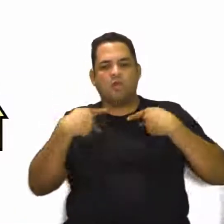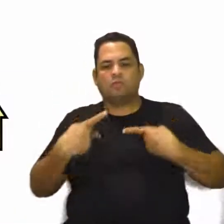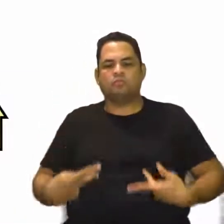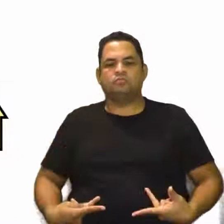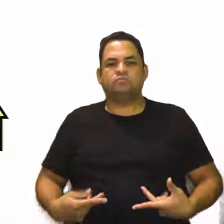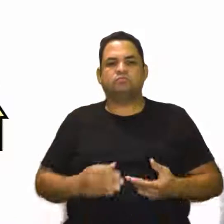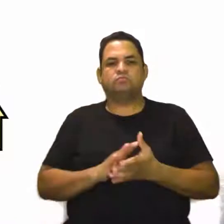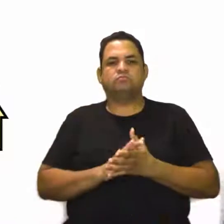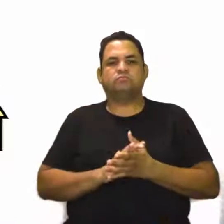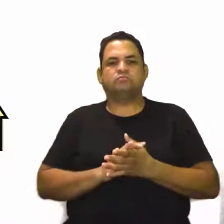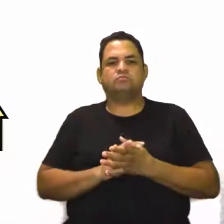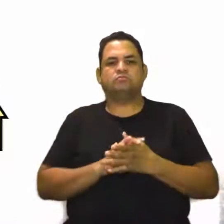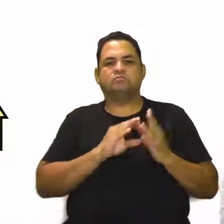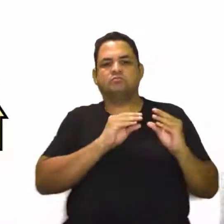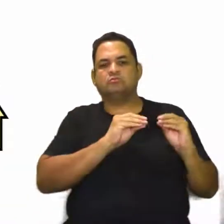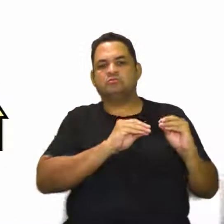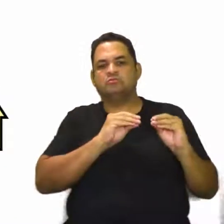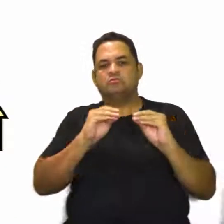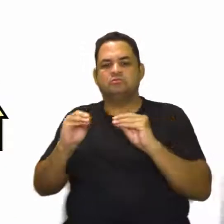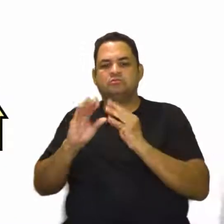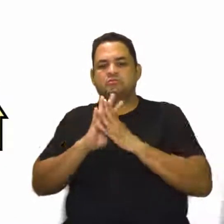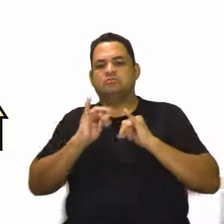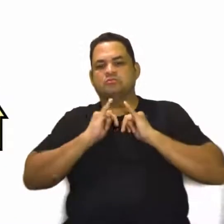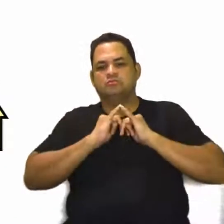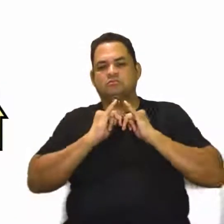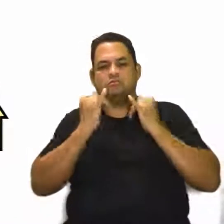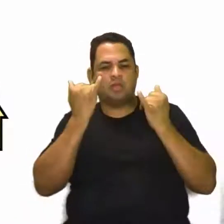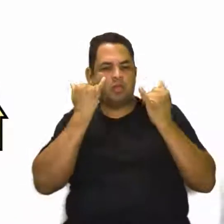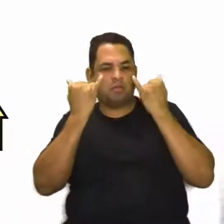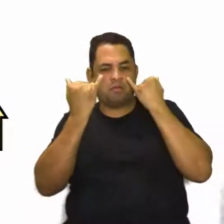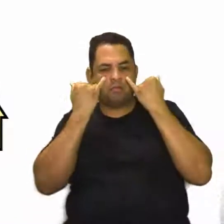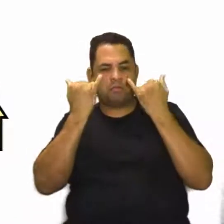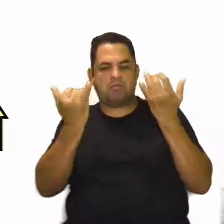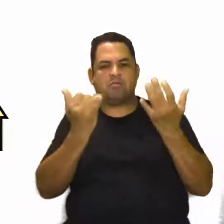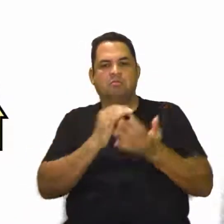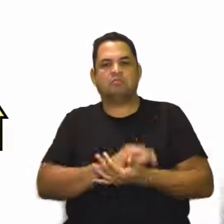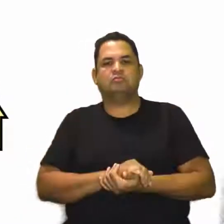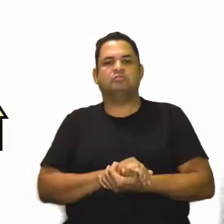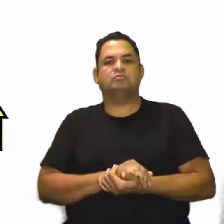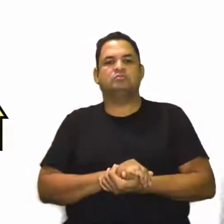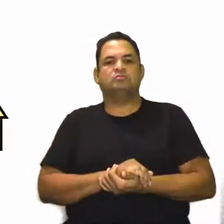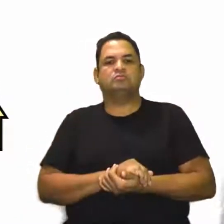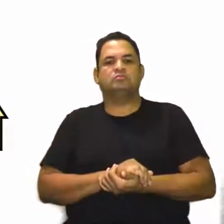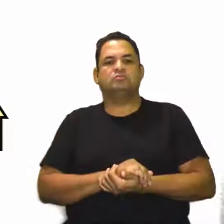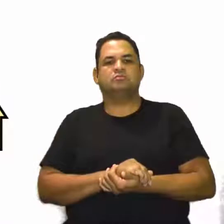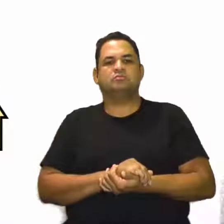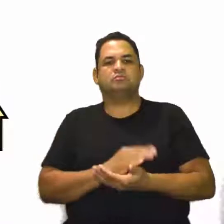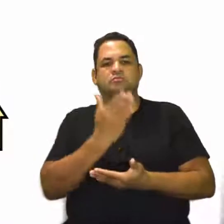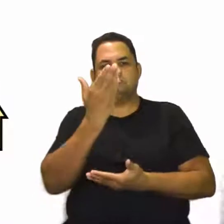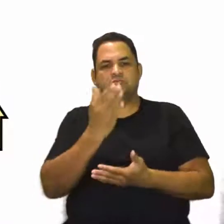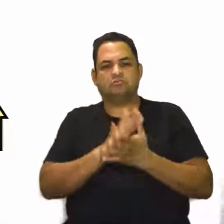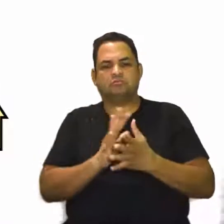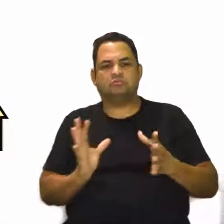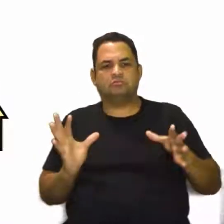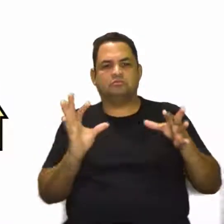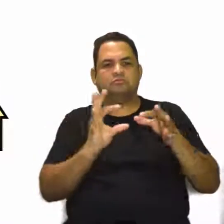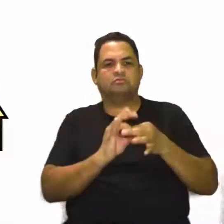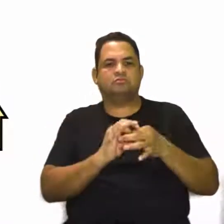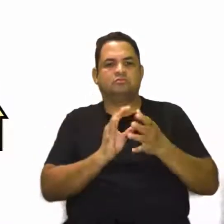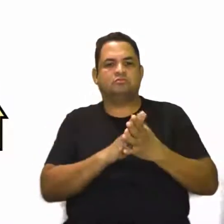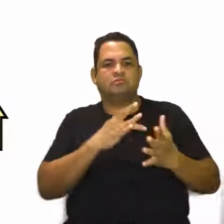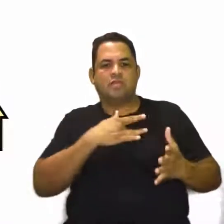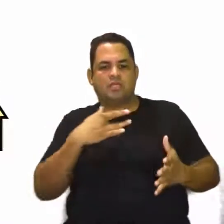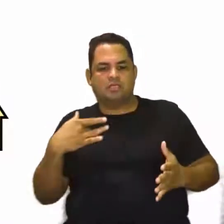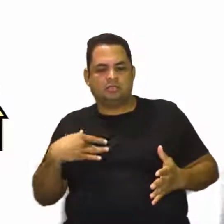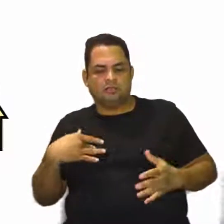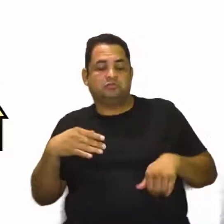corpo como um transmissor de informações. E ele transmite informações que vão estar associadas desde a